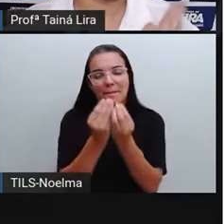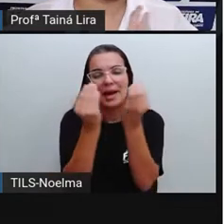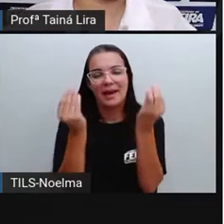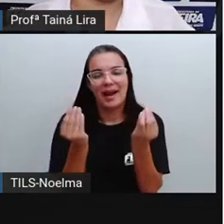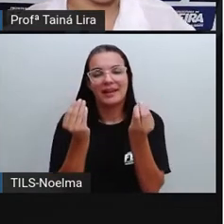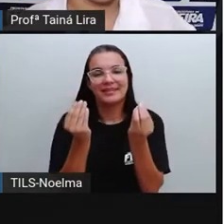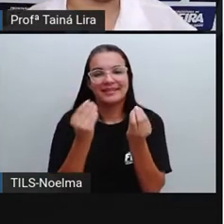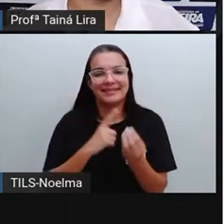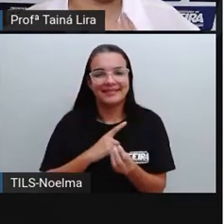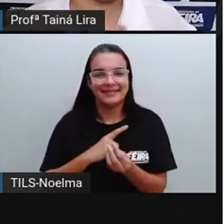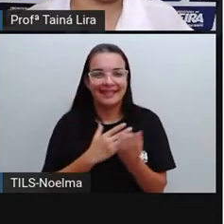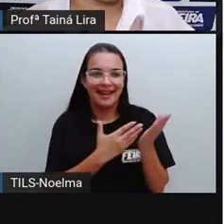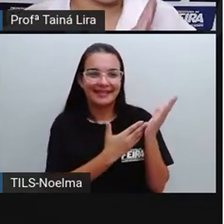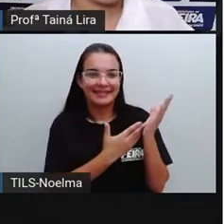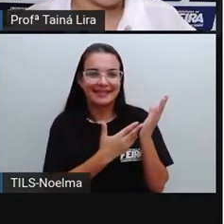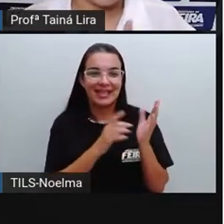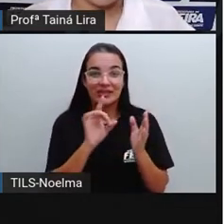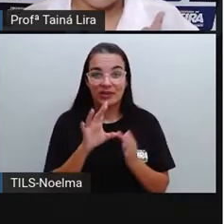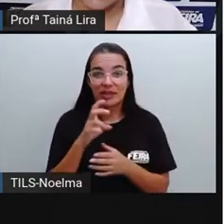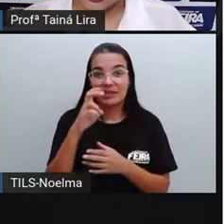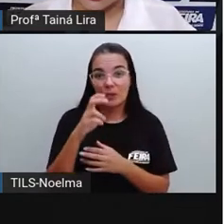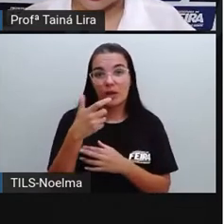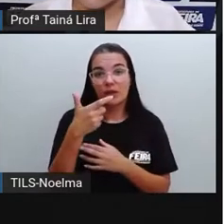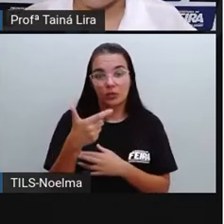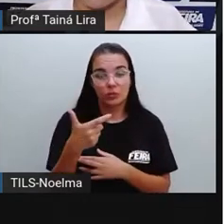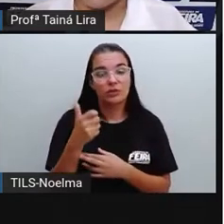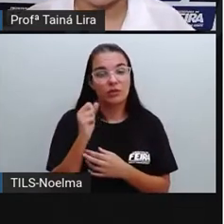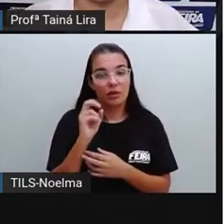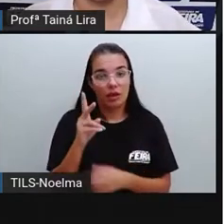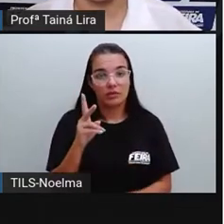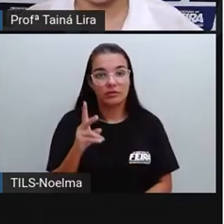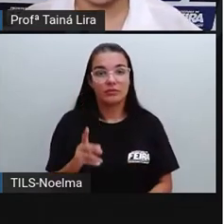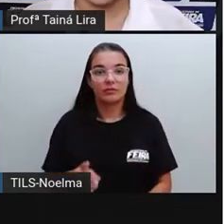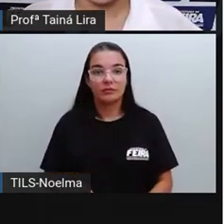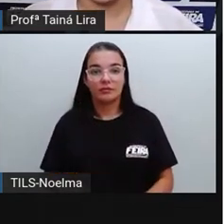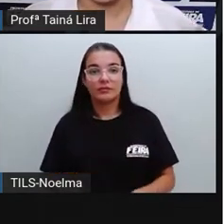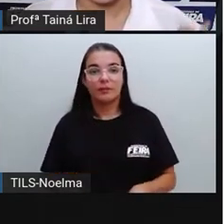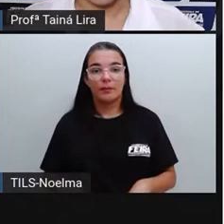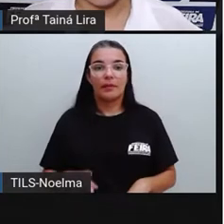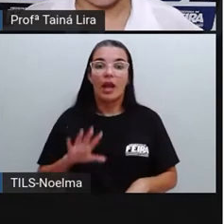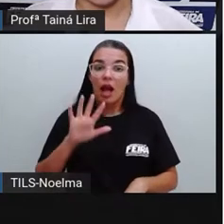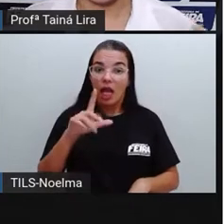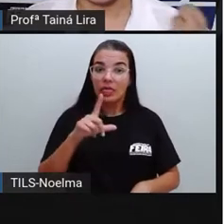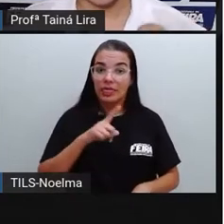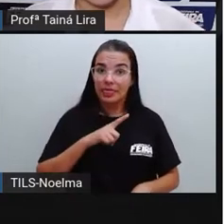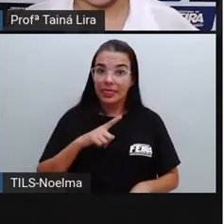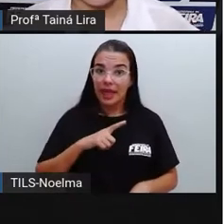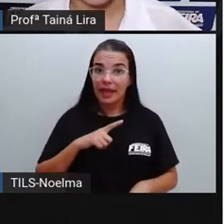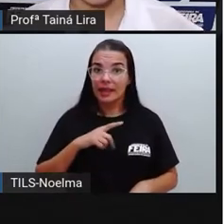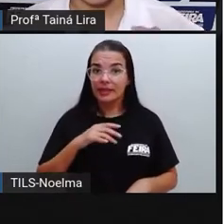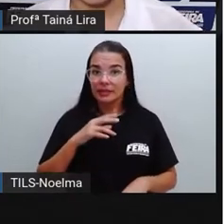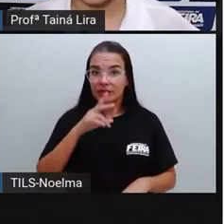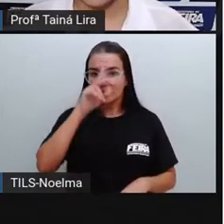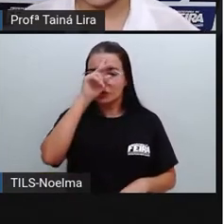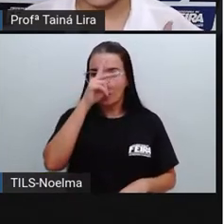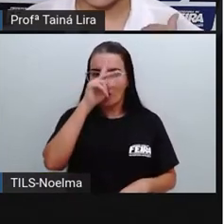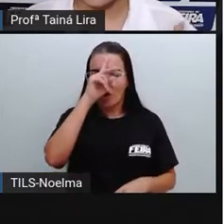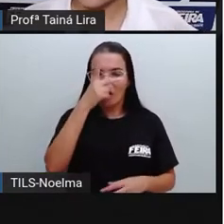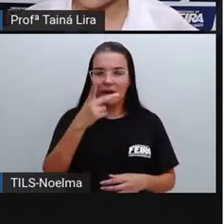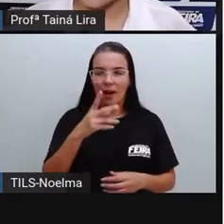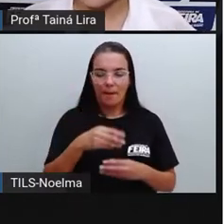nós utilizamos aqui o baralho de 52 cartas, tá bom? Há indícios que o baralho tenha surgido